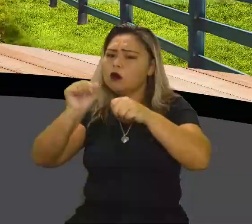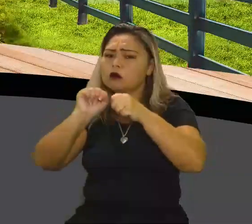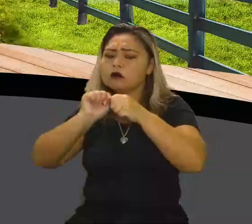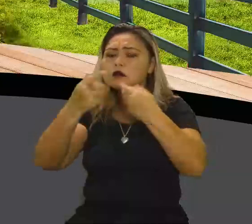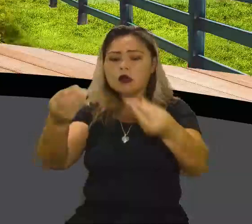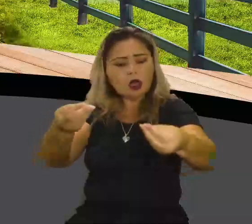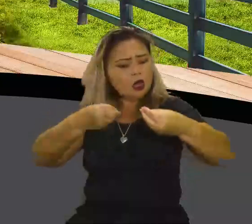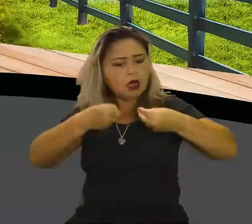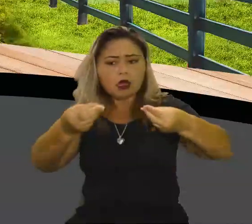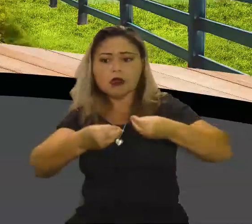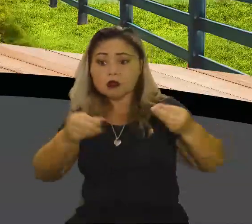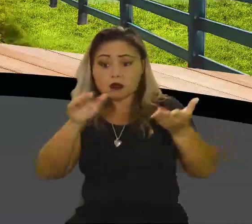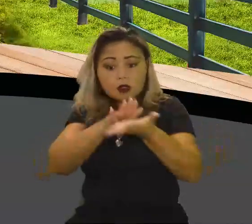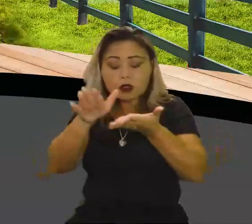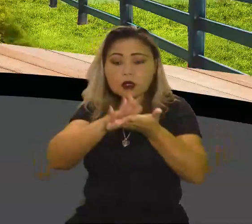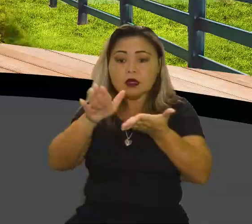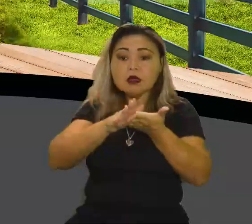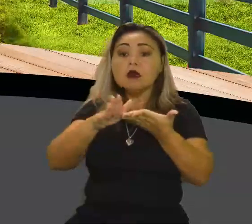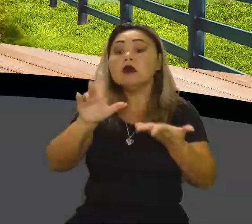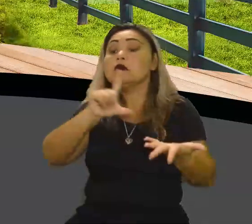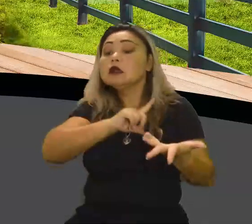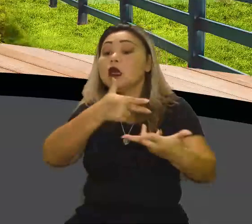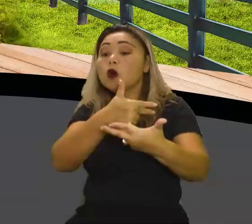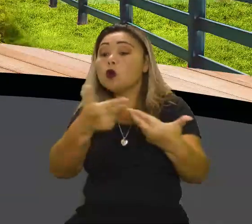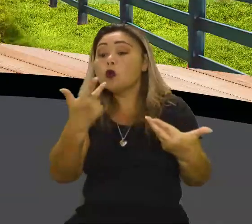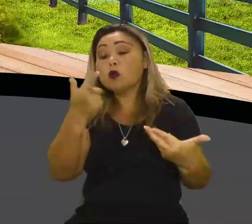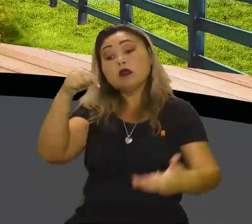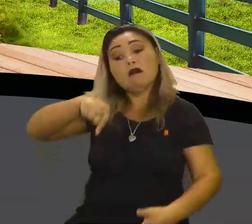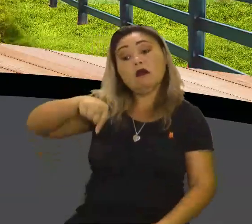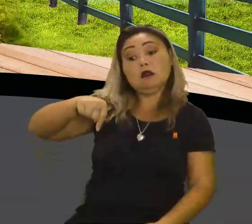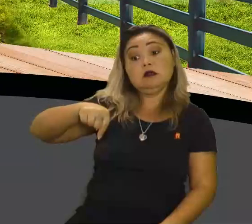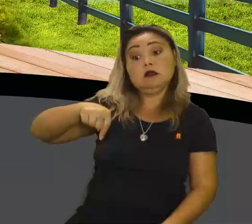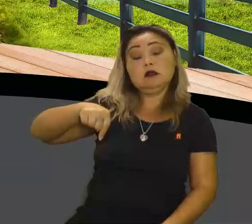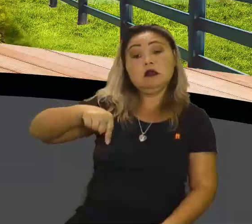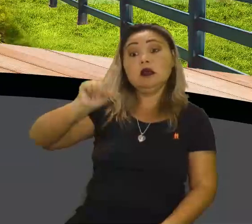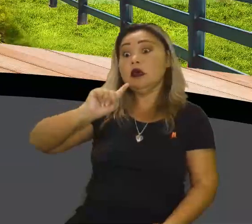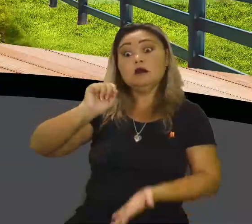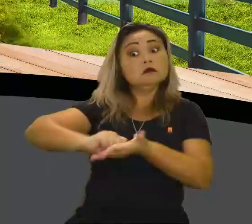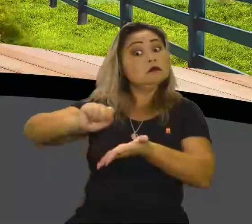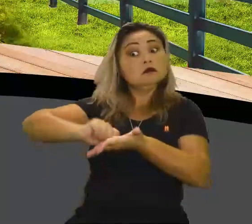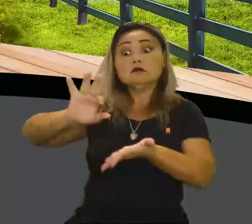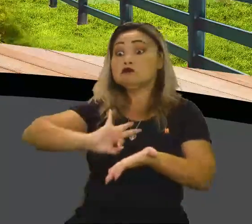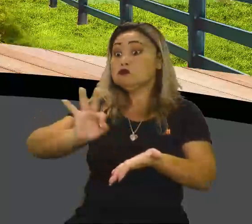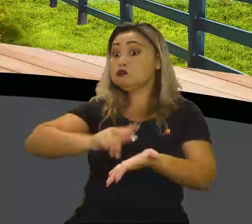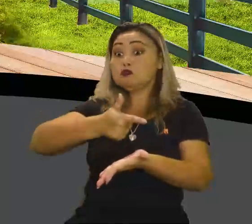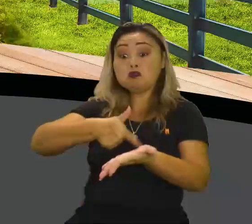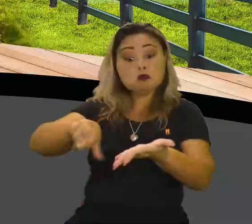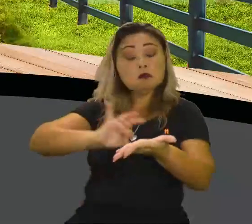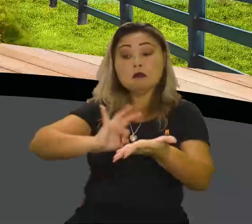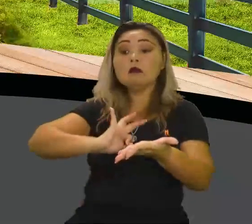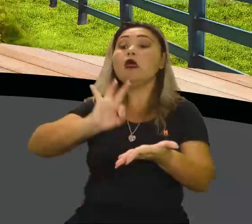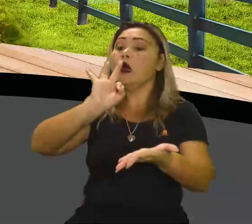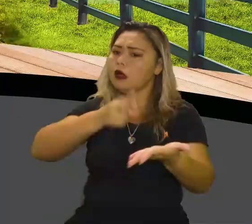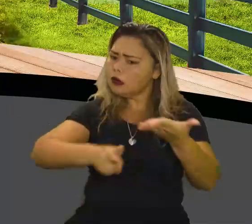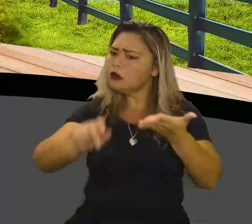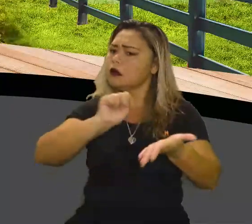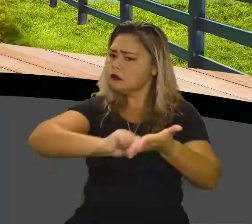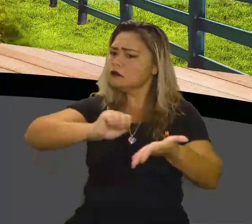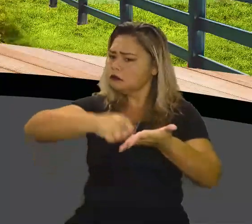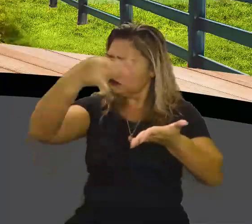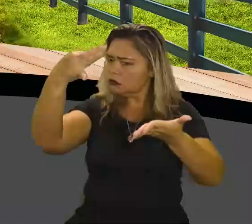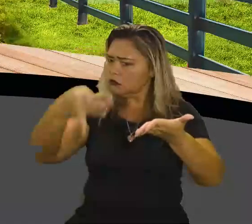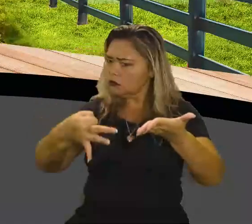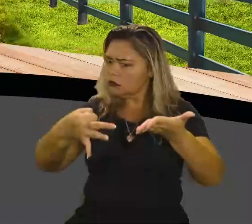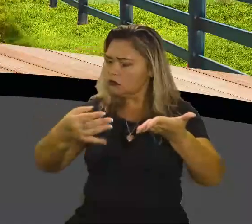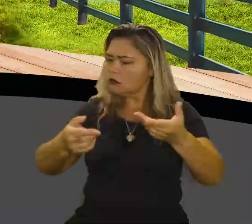recebeu tudo impresso. Mas tem coisas que o tio está falando aqui que não está escrito. Então é bom você sempre anotando aí direitinho, tá